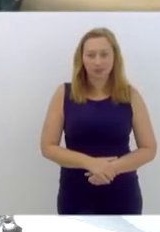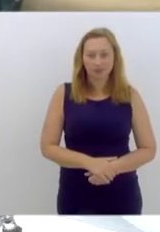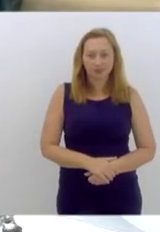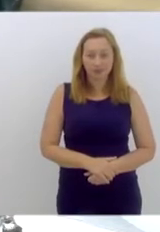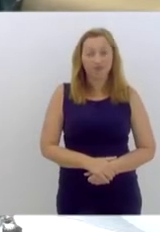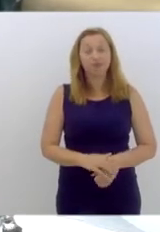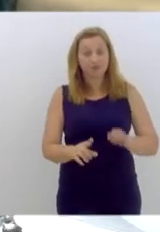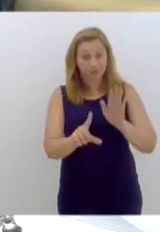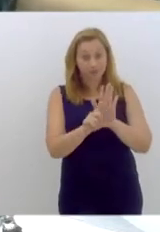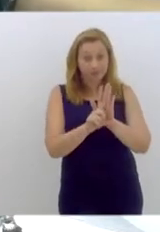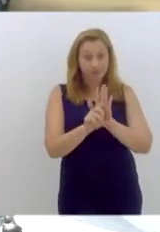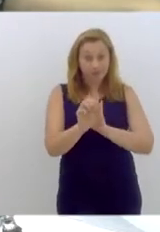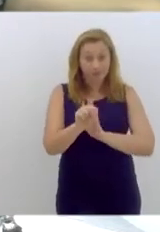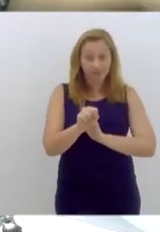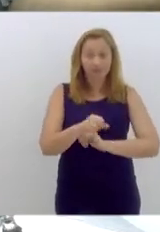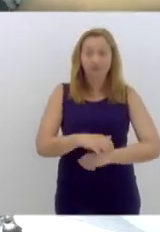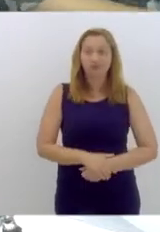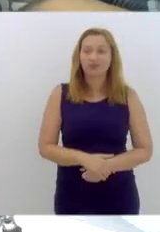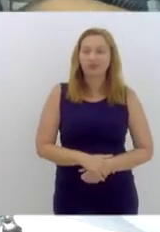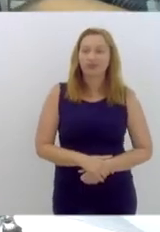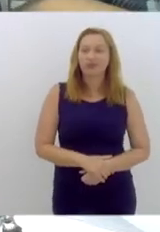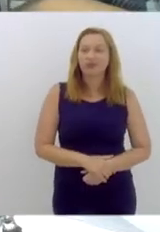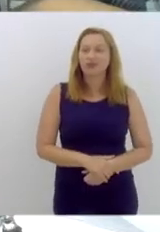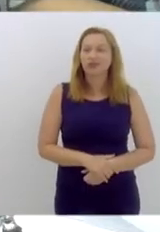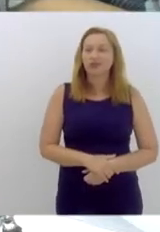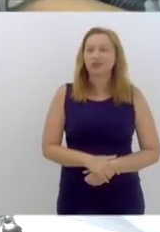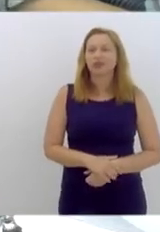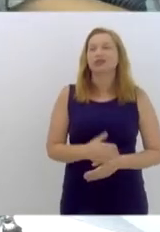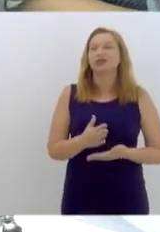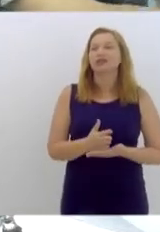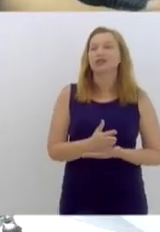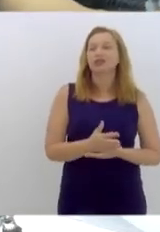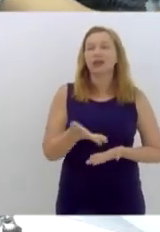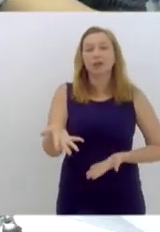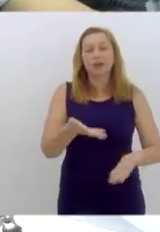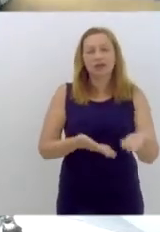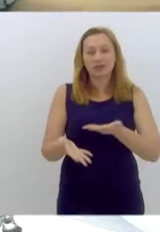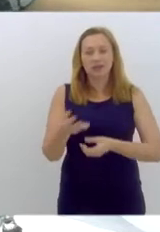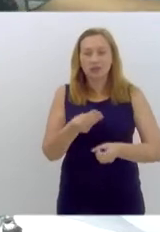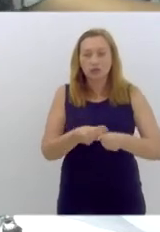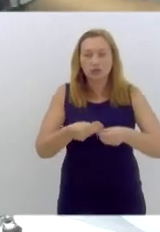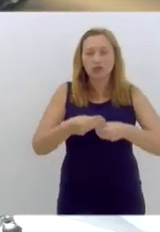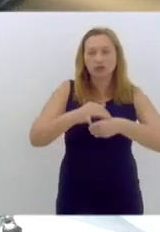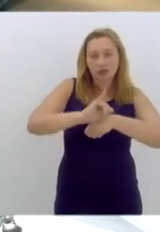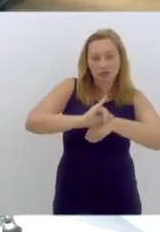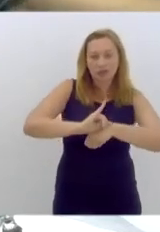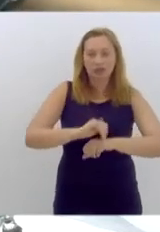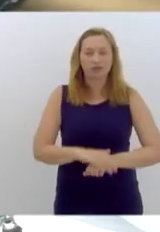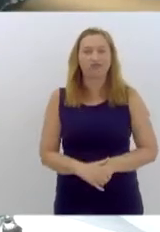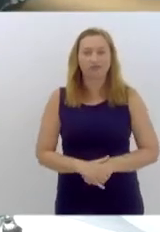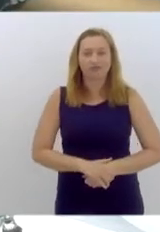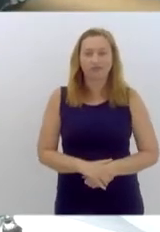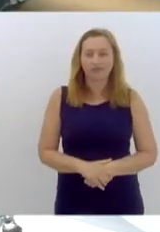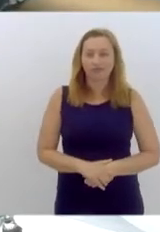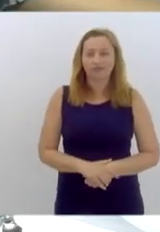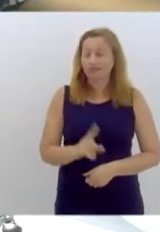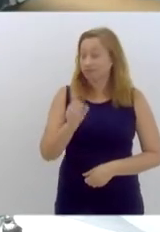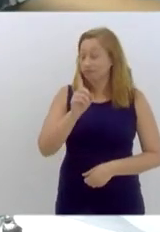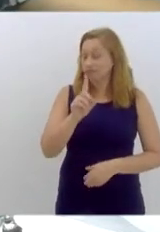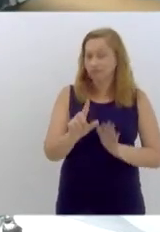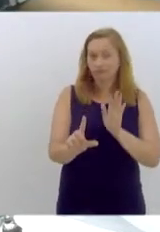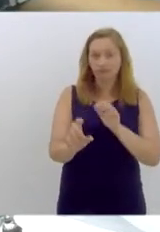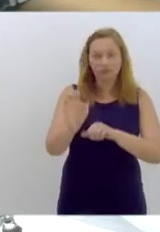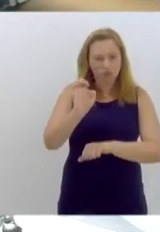por lei, né, da quarta parte de participação do município da capital. Não foi o Estado que